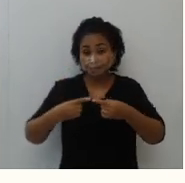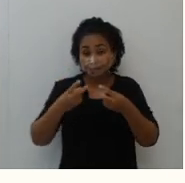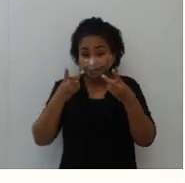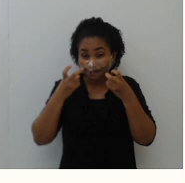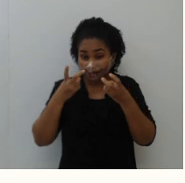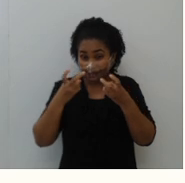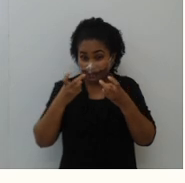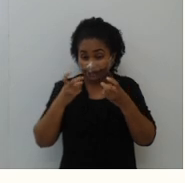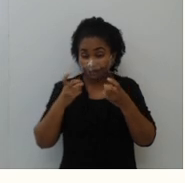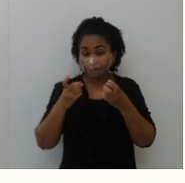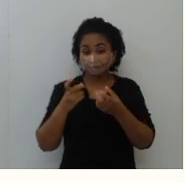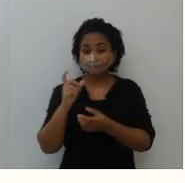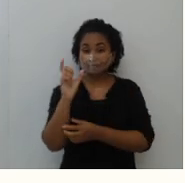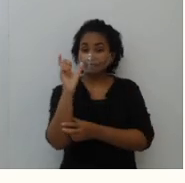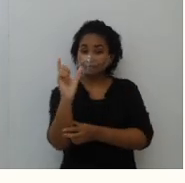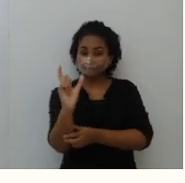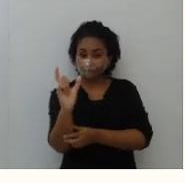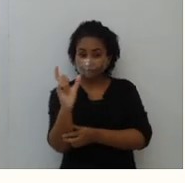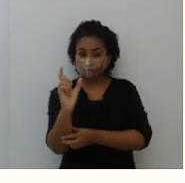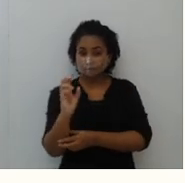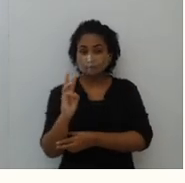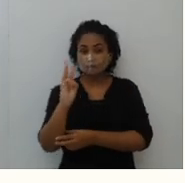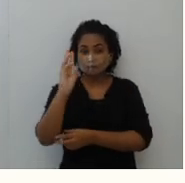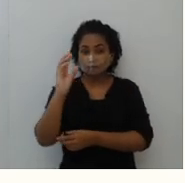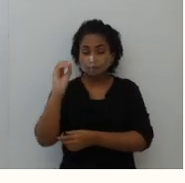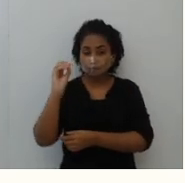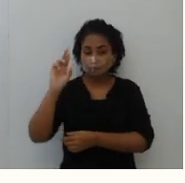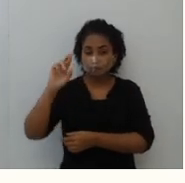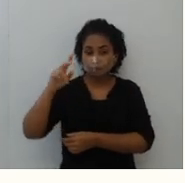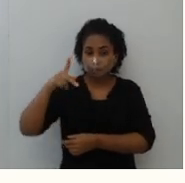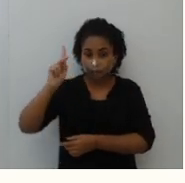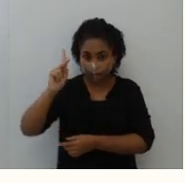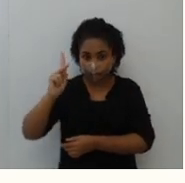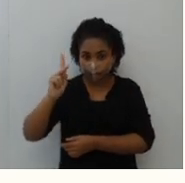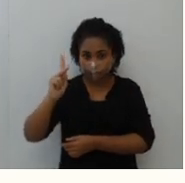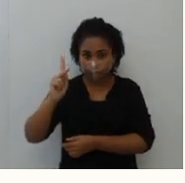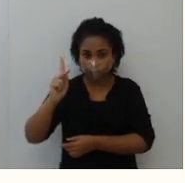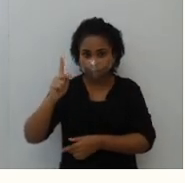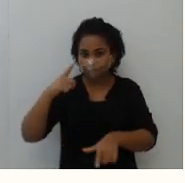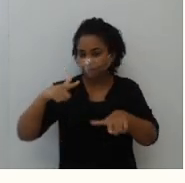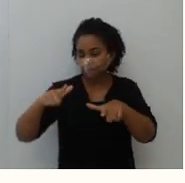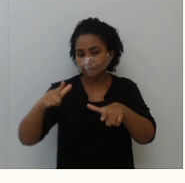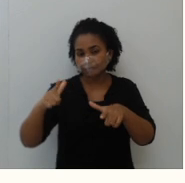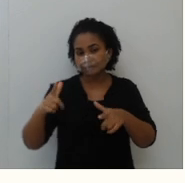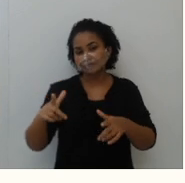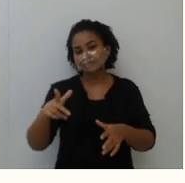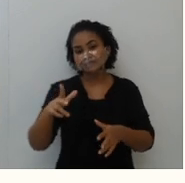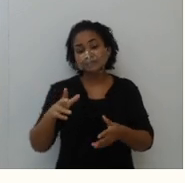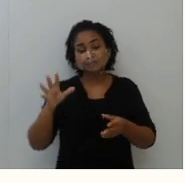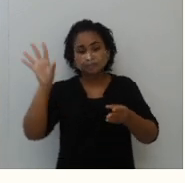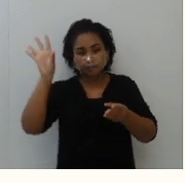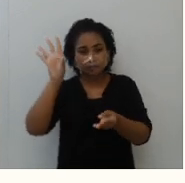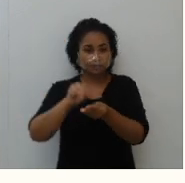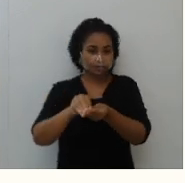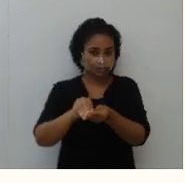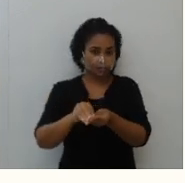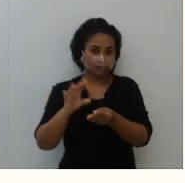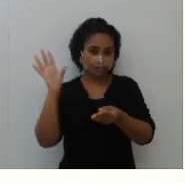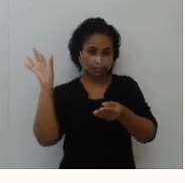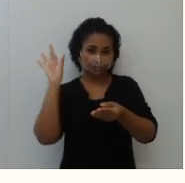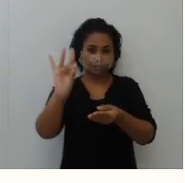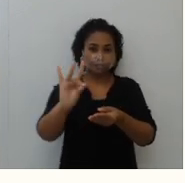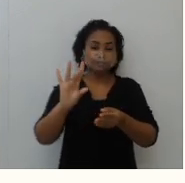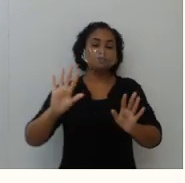forma afirmativa a gente pegou o verbo work, trabalhar e colocou Ctrl C, Ctrl V. Vocês adoram essa palavra, né? Ctrl C, Ctrl V,